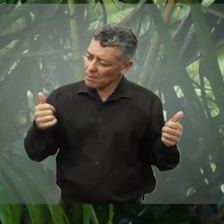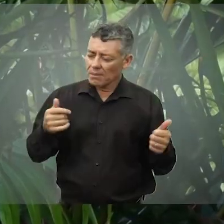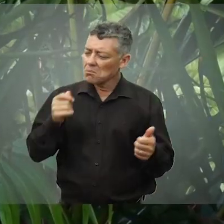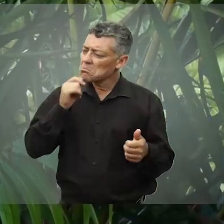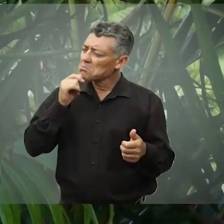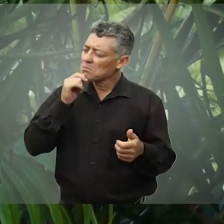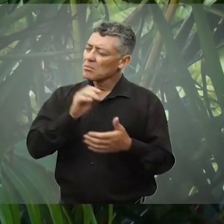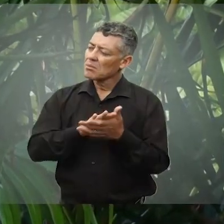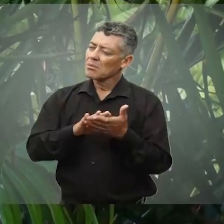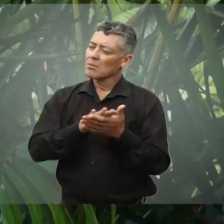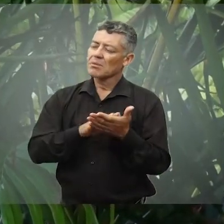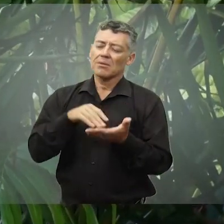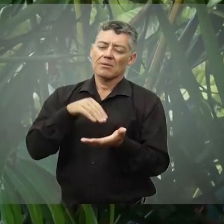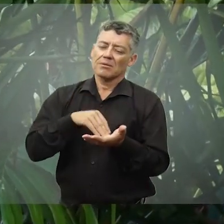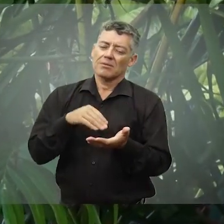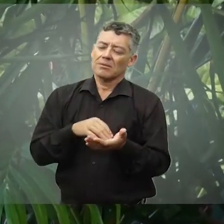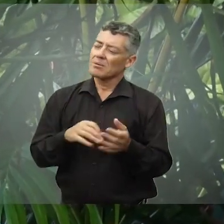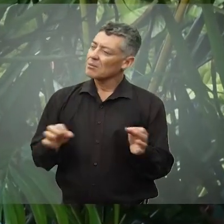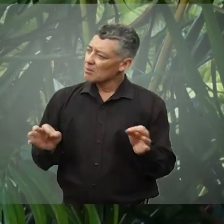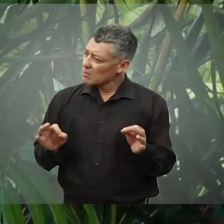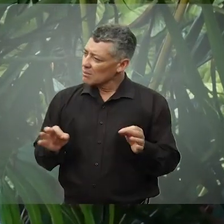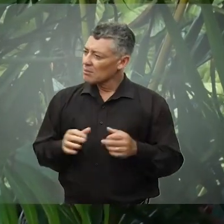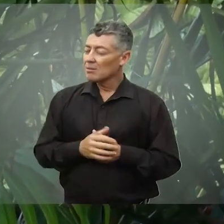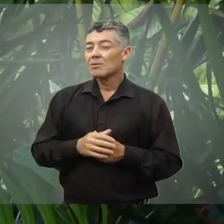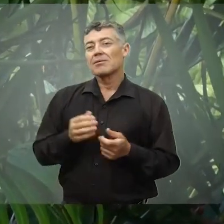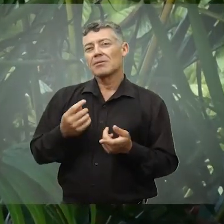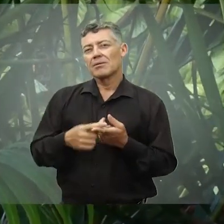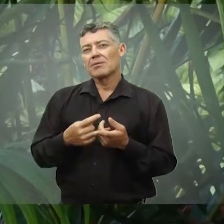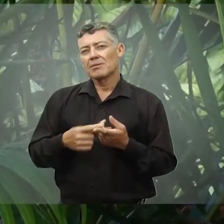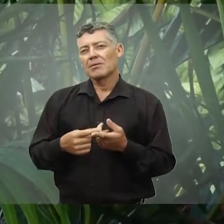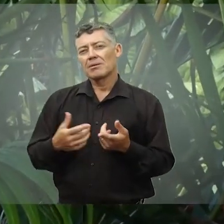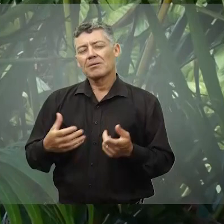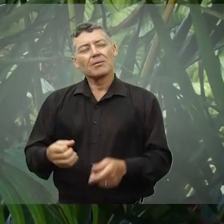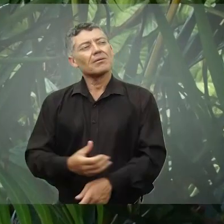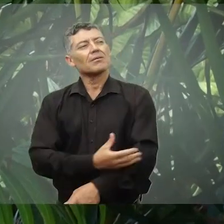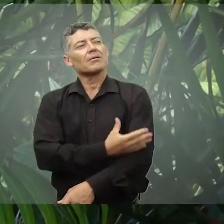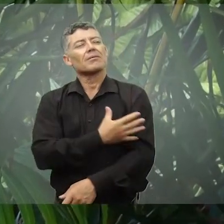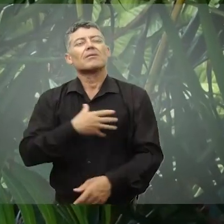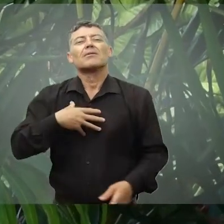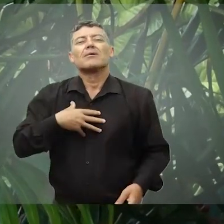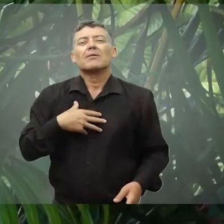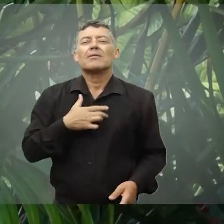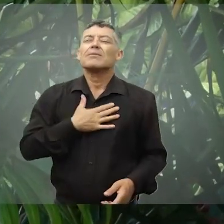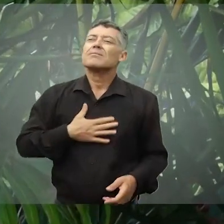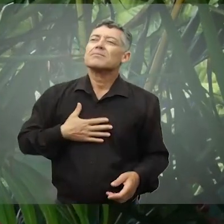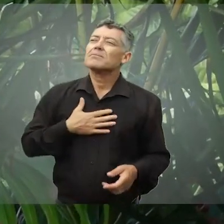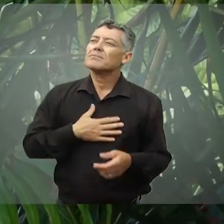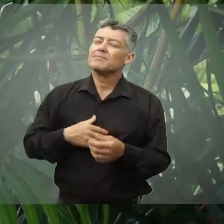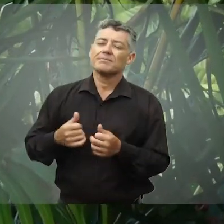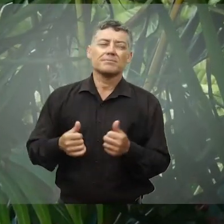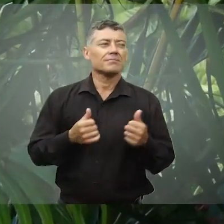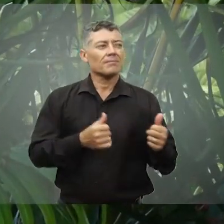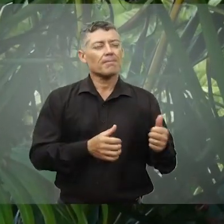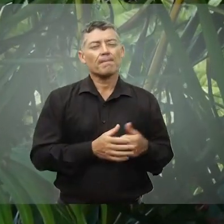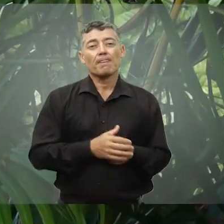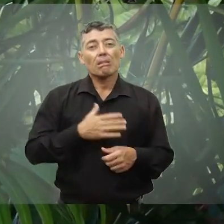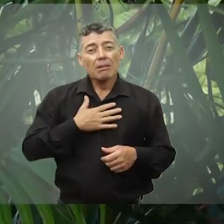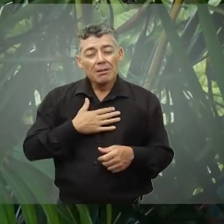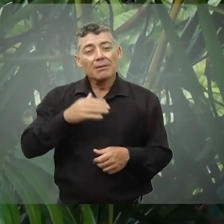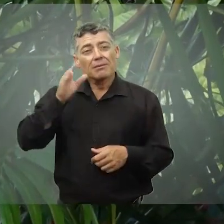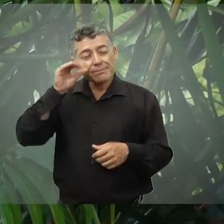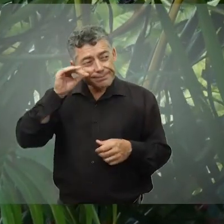pra faltar no repertório. E esse saudosismo tá sendo uma delícia, né? Eu tô